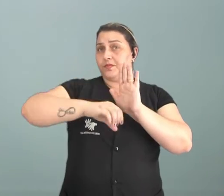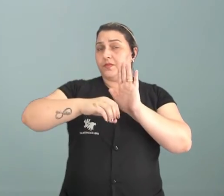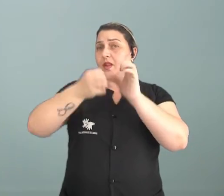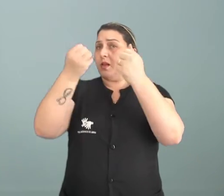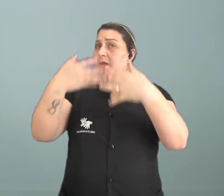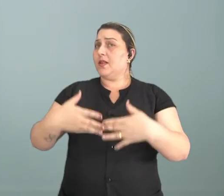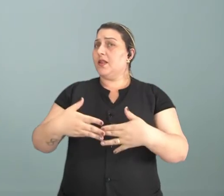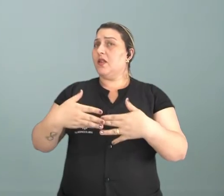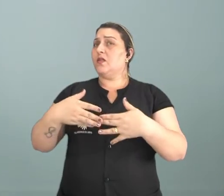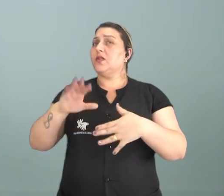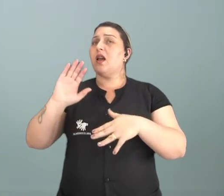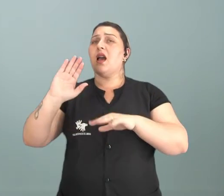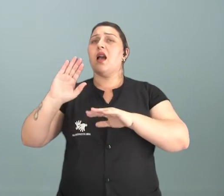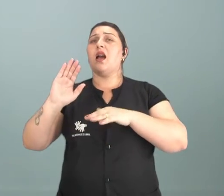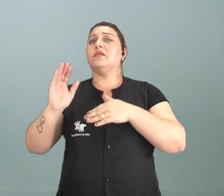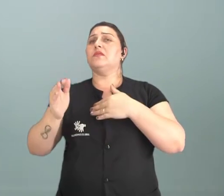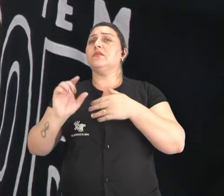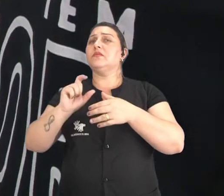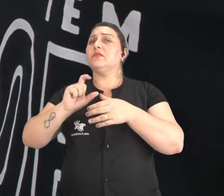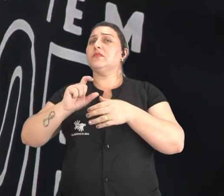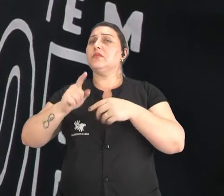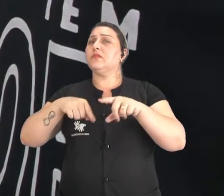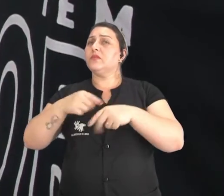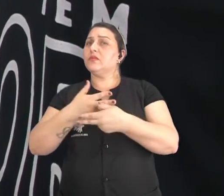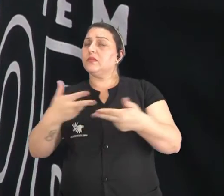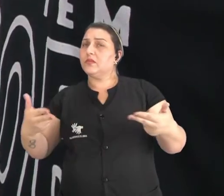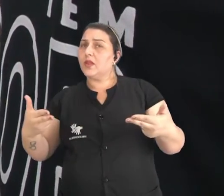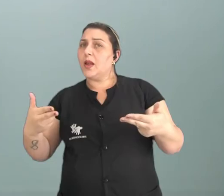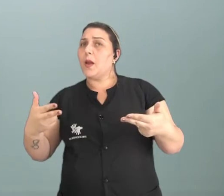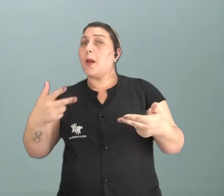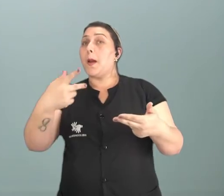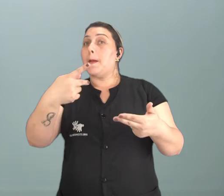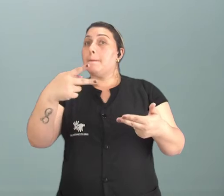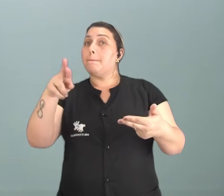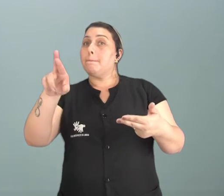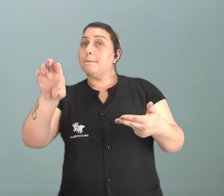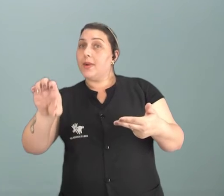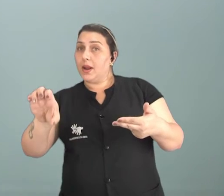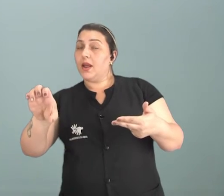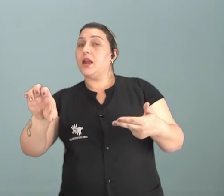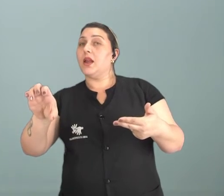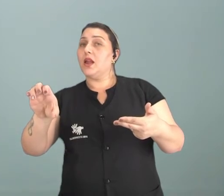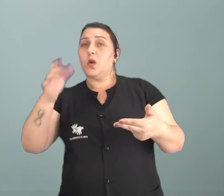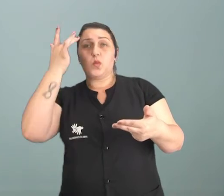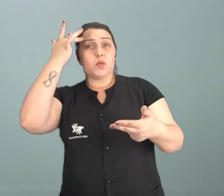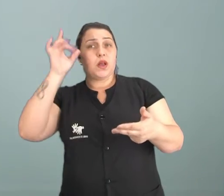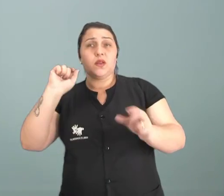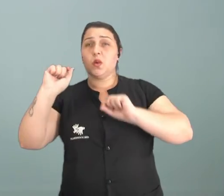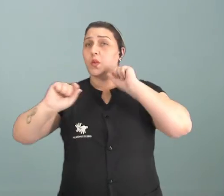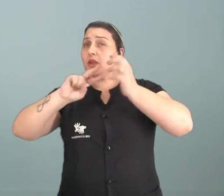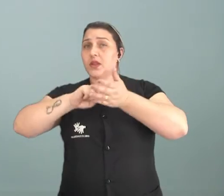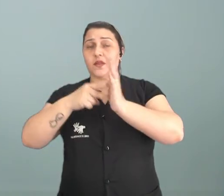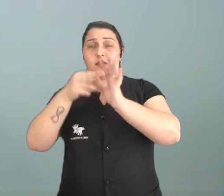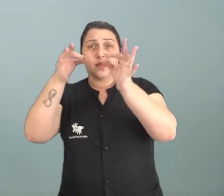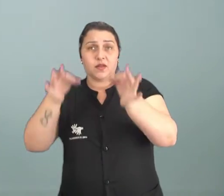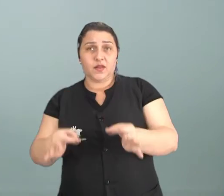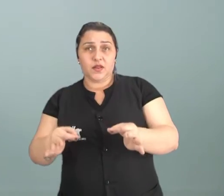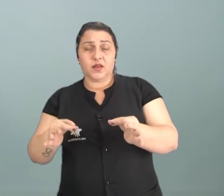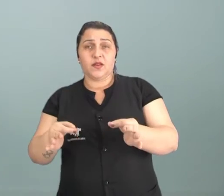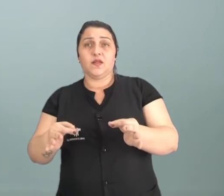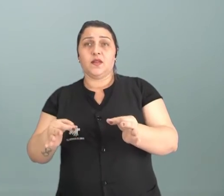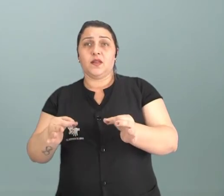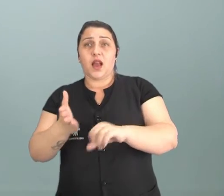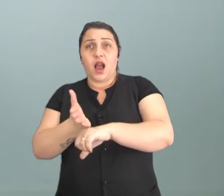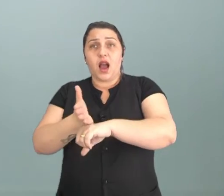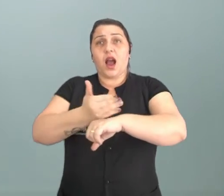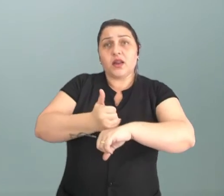algo, tá? Está explicando o que é aquilo. Quando eu faço um preconceito, olha só, eu não sei direito o que é isso, eu faço um pré,